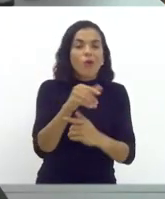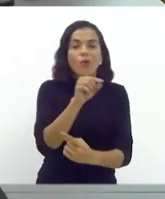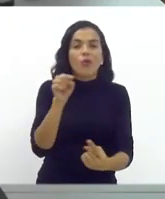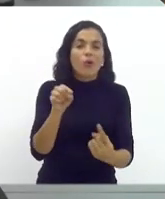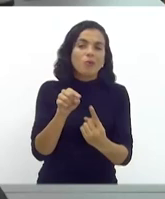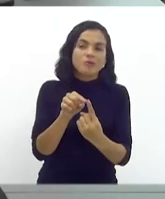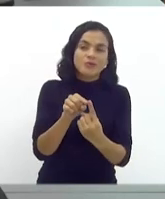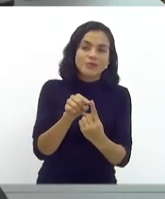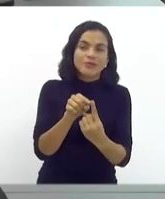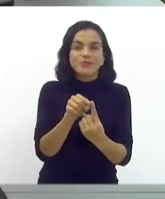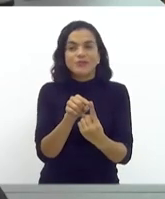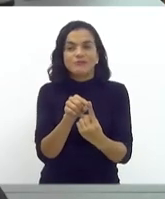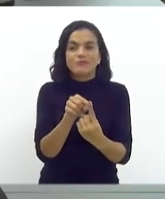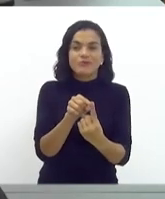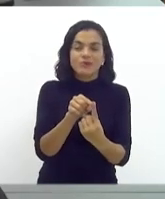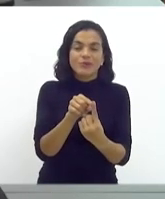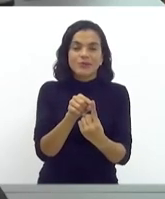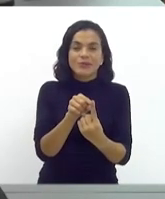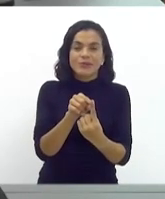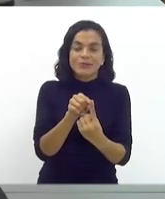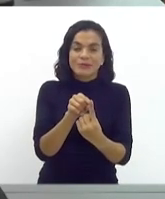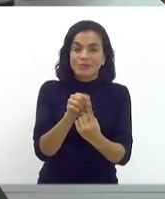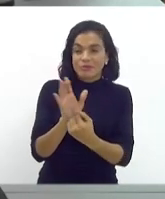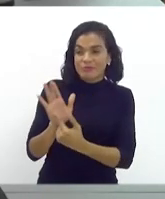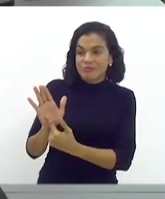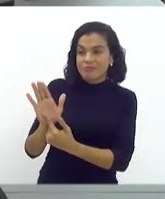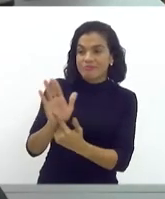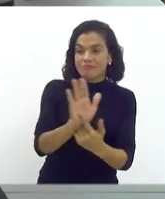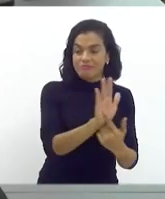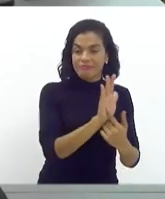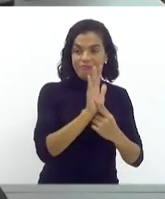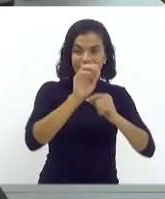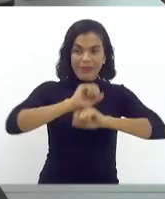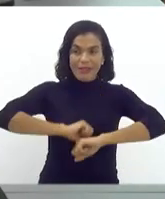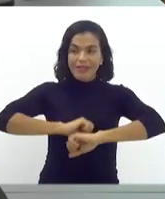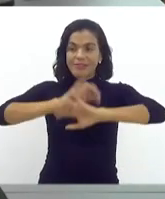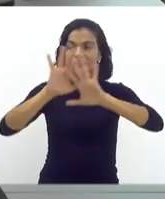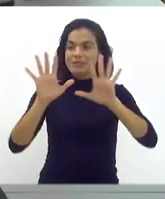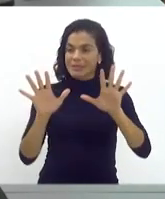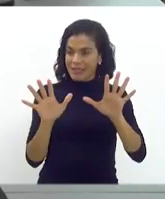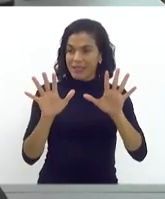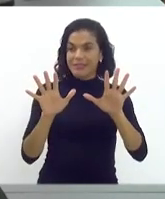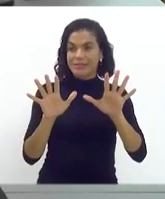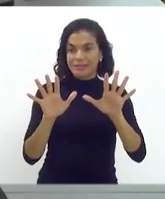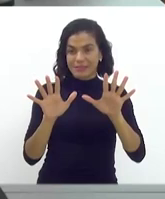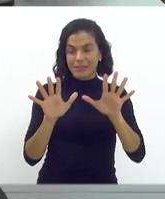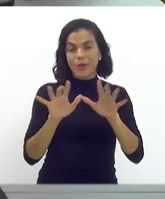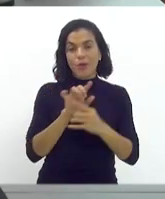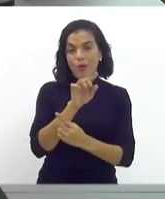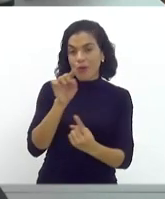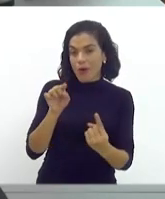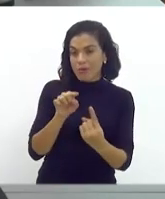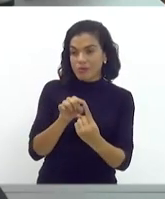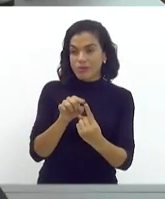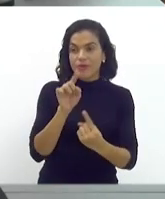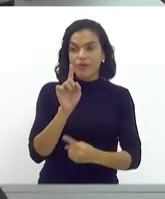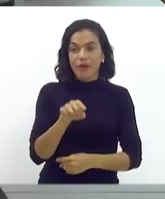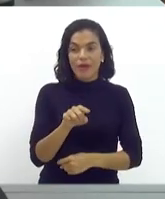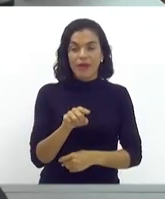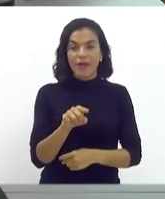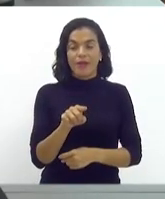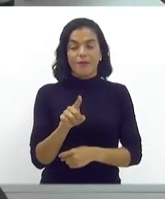o intuito apenas de trazer esclarecimentos com o meu objetivo é